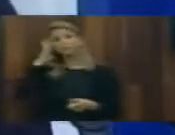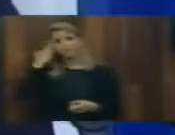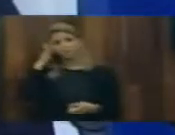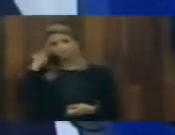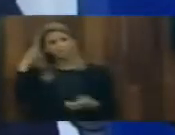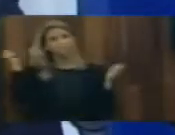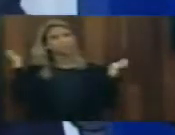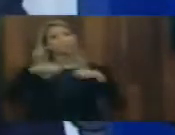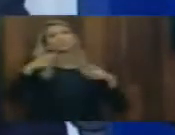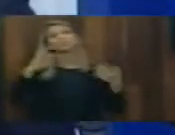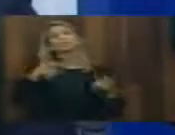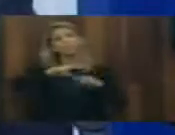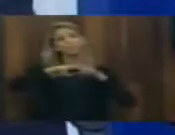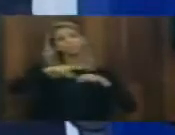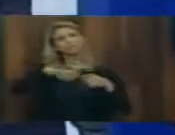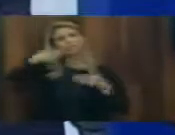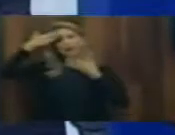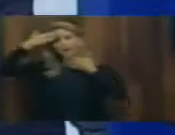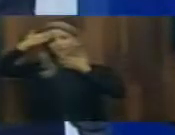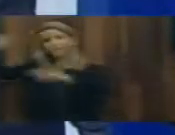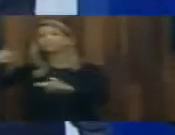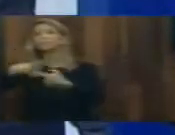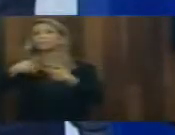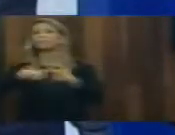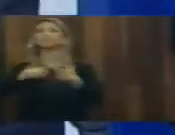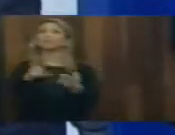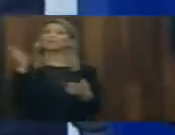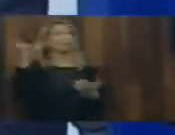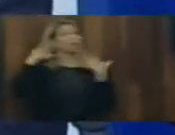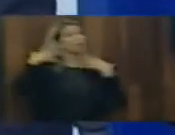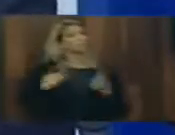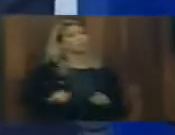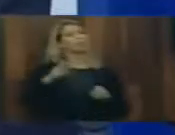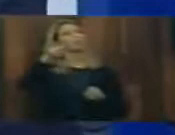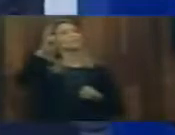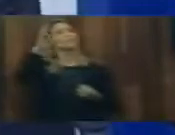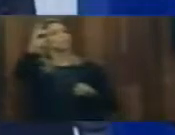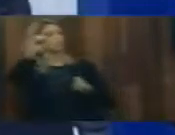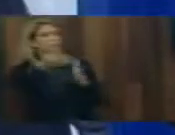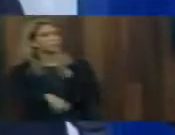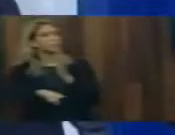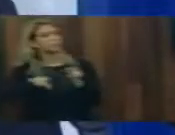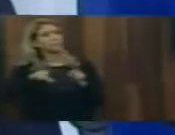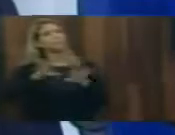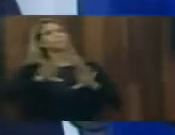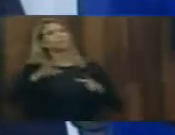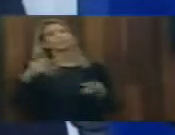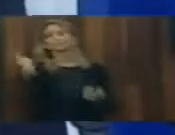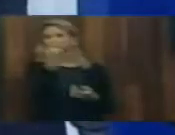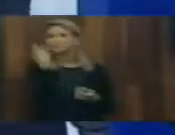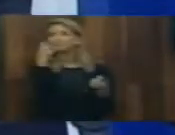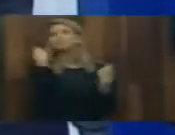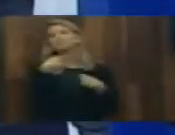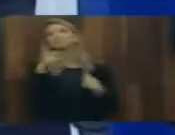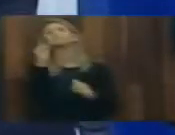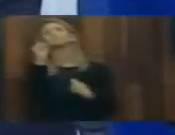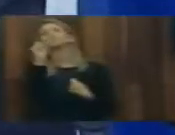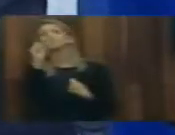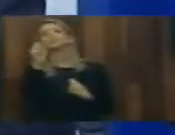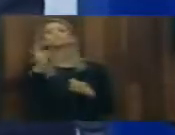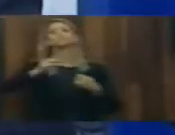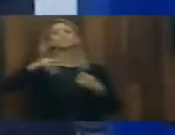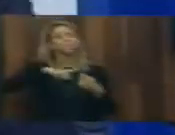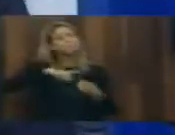isso eu estou agradecendo a ele, que ele deu um parecer contrário, e aí é só nós acompanharmos o parecer.